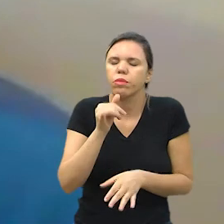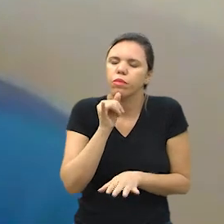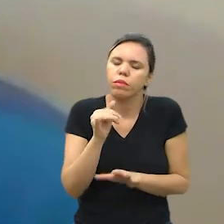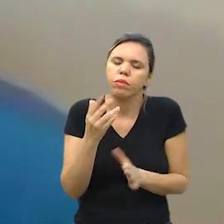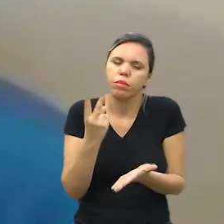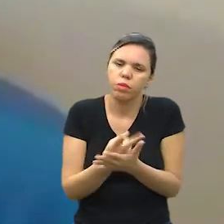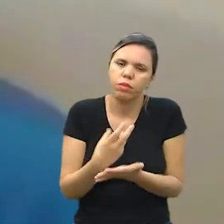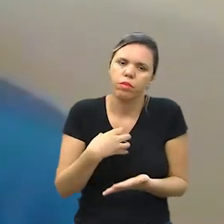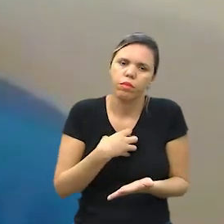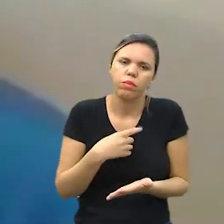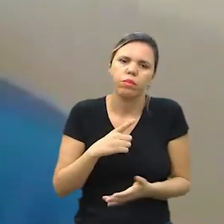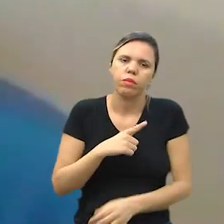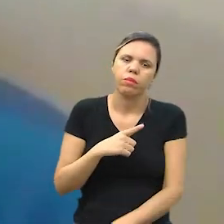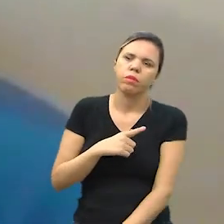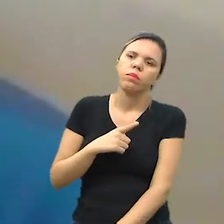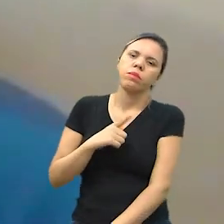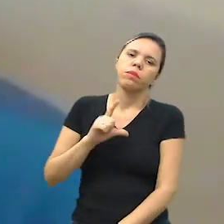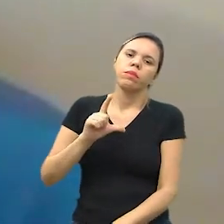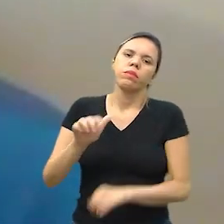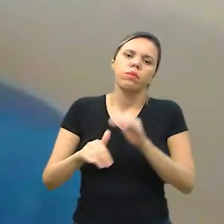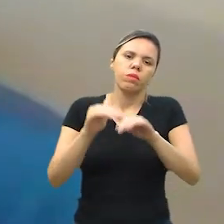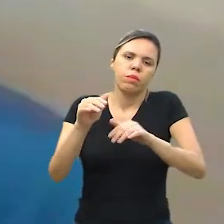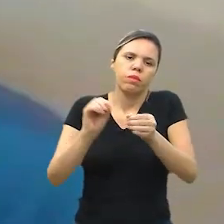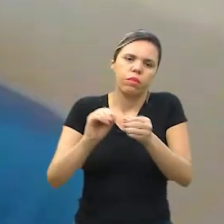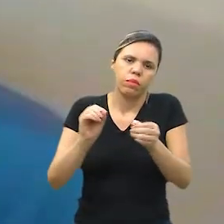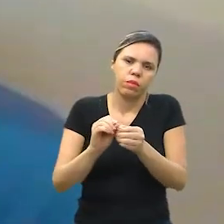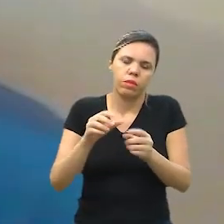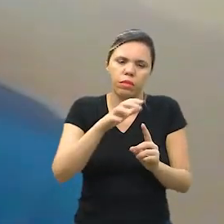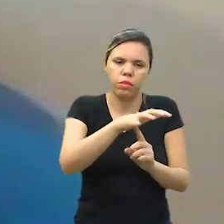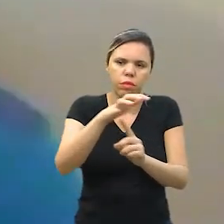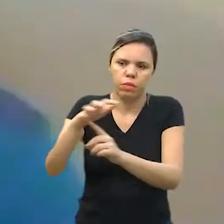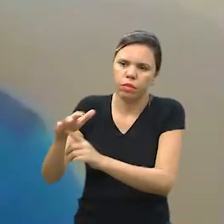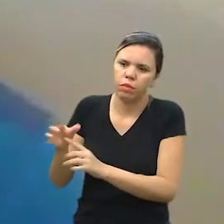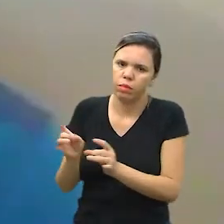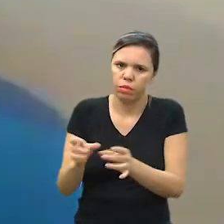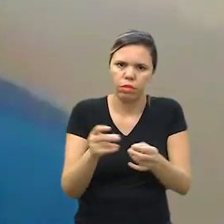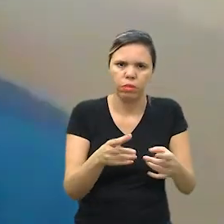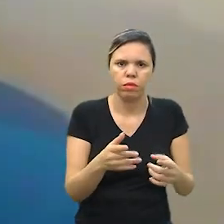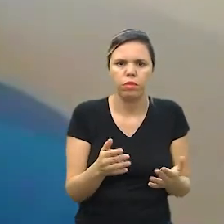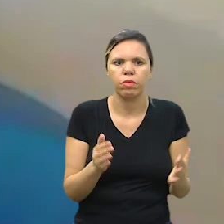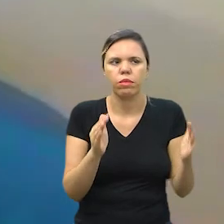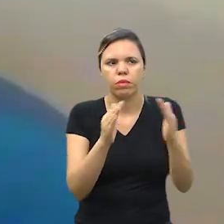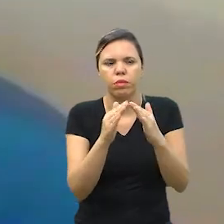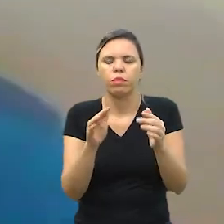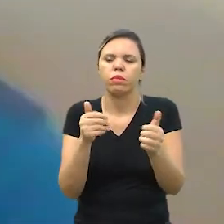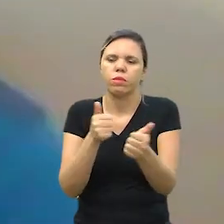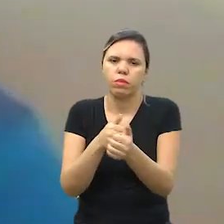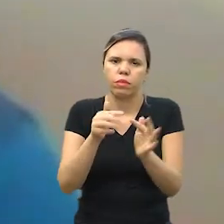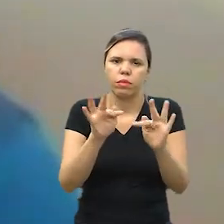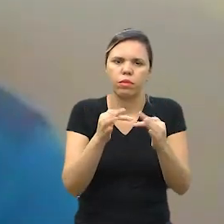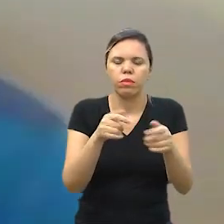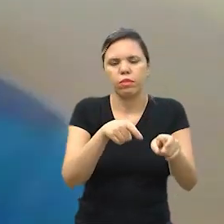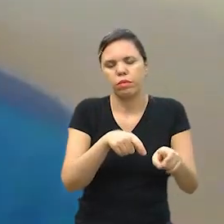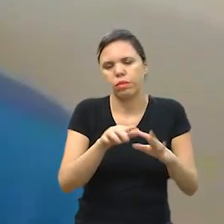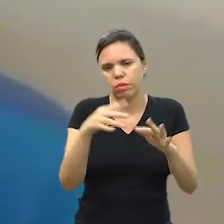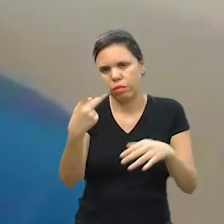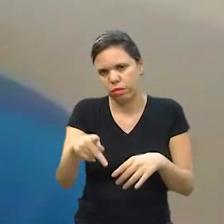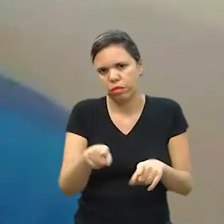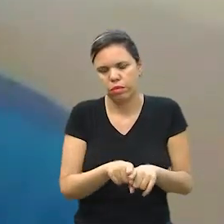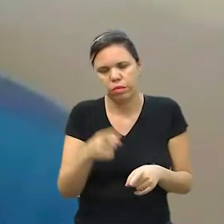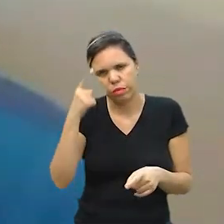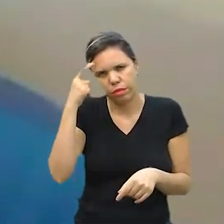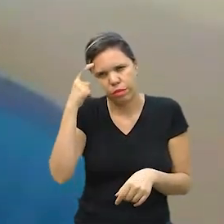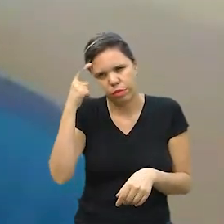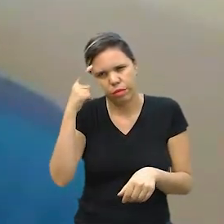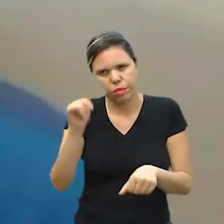acho que, da mesma maneira que ele teria que ter uma logística para fazer feiras, para vender na porta da sua fazenda, ele vai ter